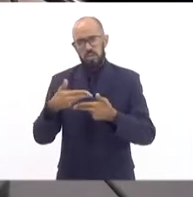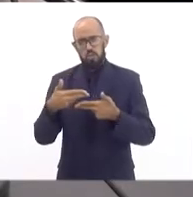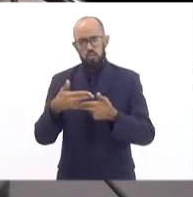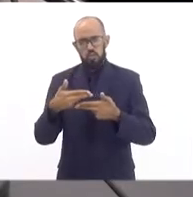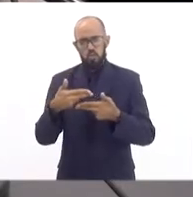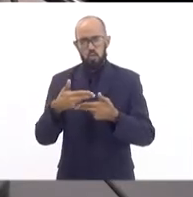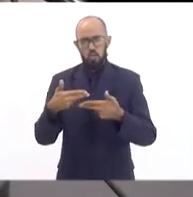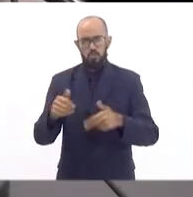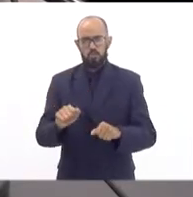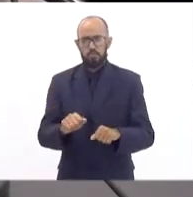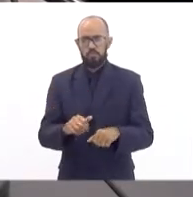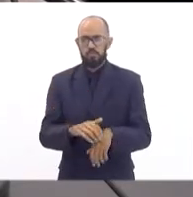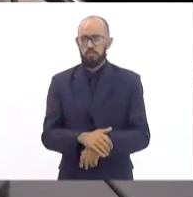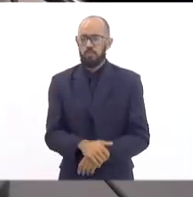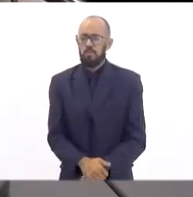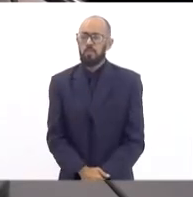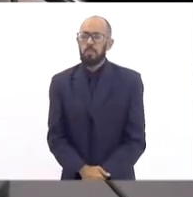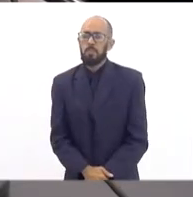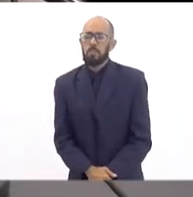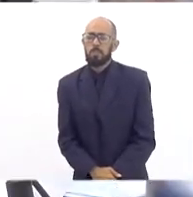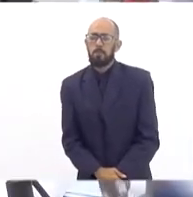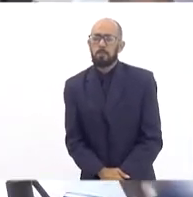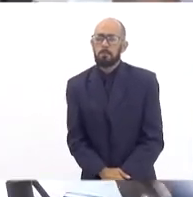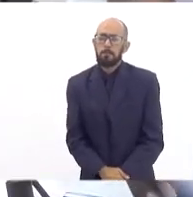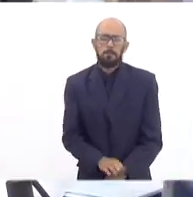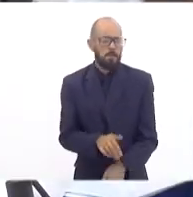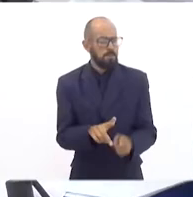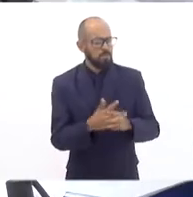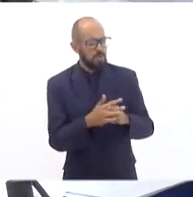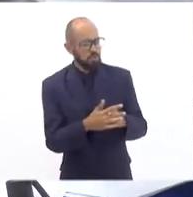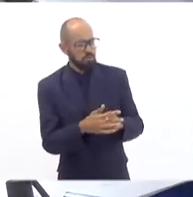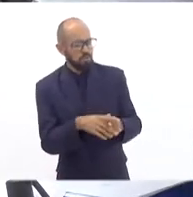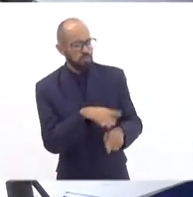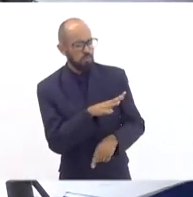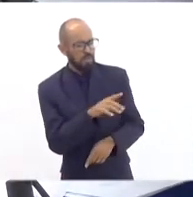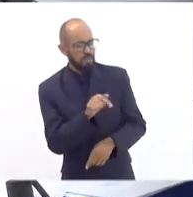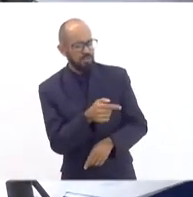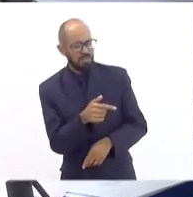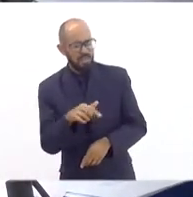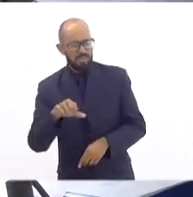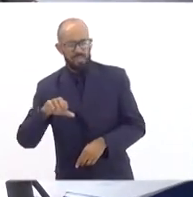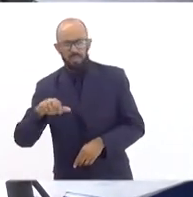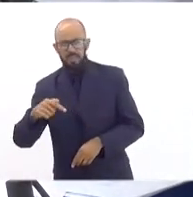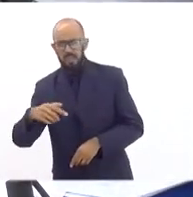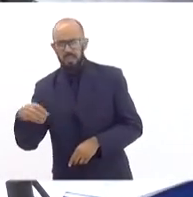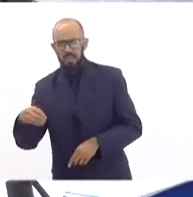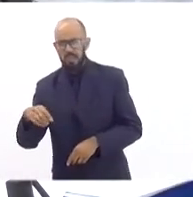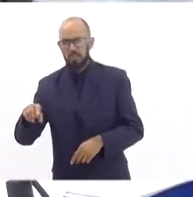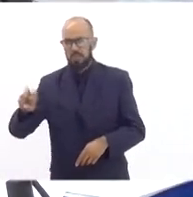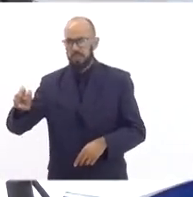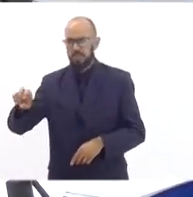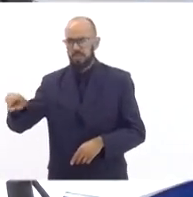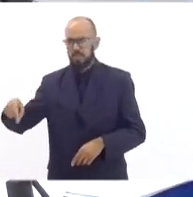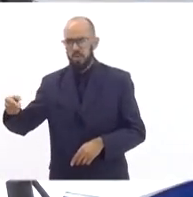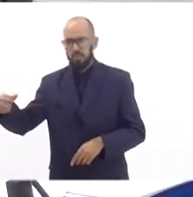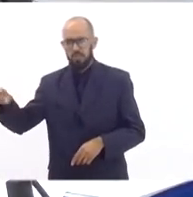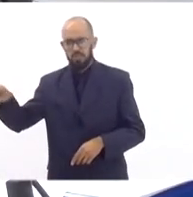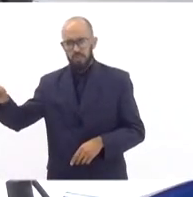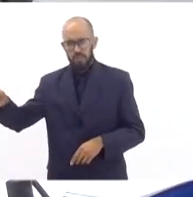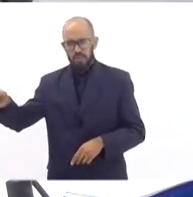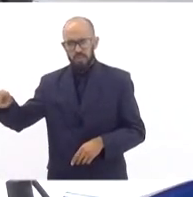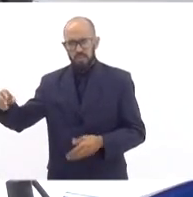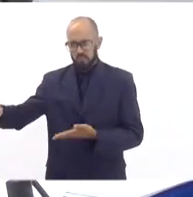política tarifária. Mas em relação ao reajuste de 4,70 para 5,90, que foi assim, não teve. É só a diferença tarifária mas mesmo. Mas tinha um acordo para que